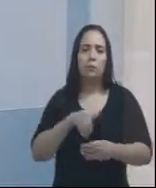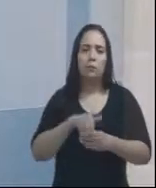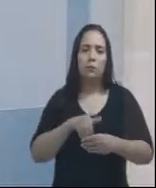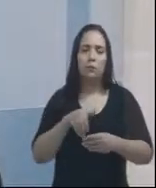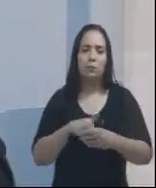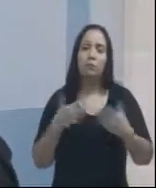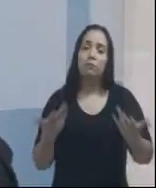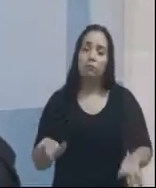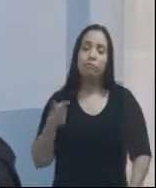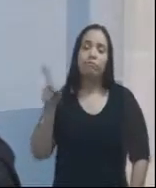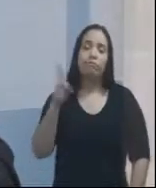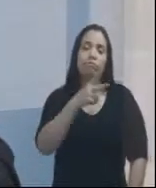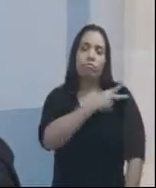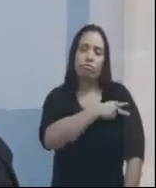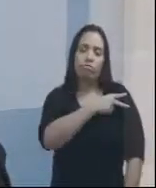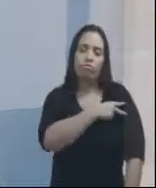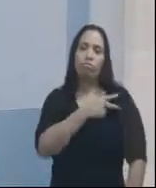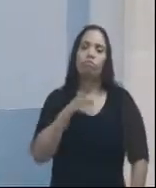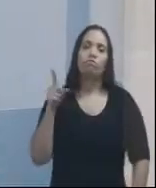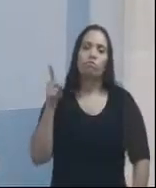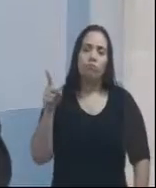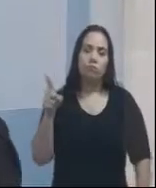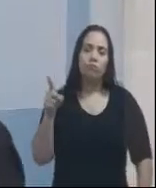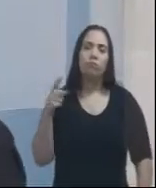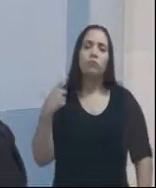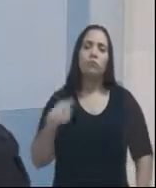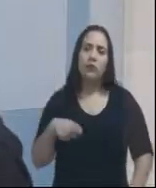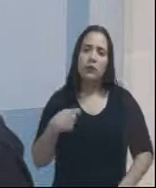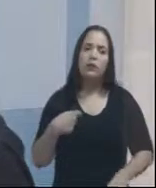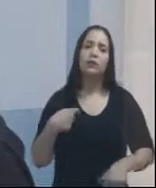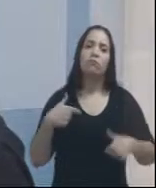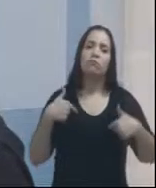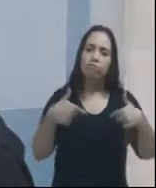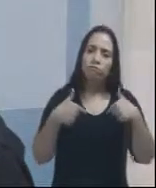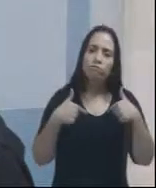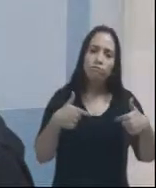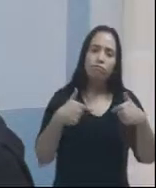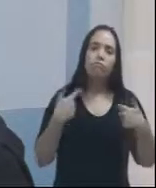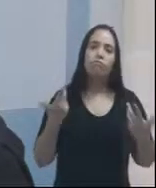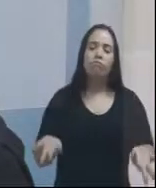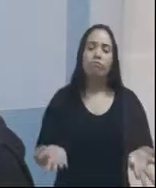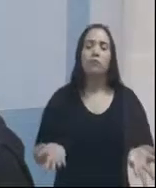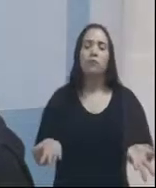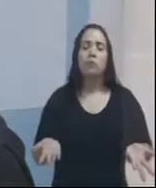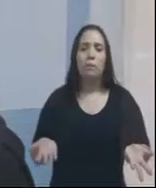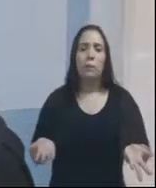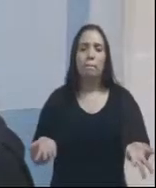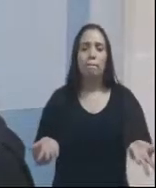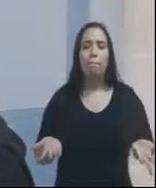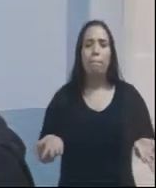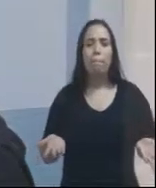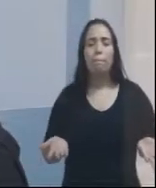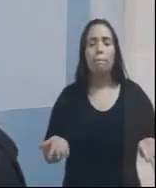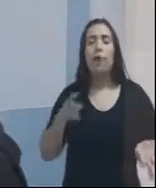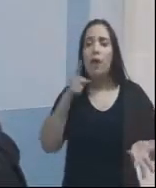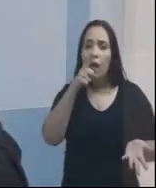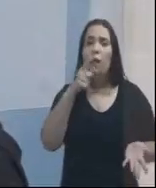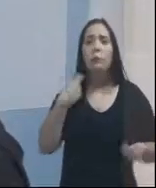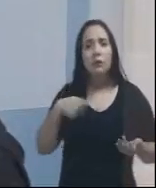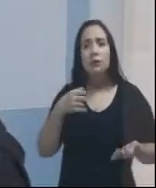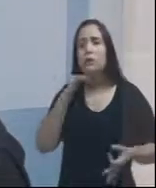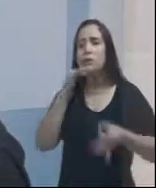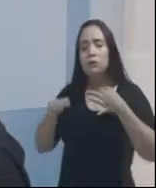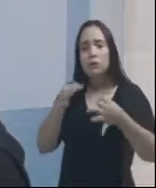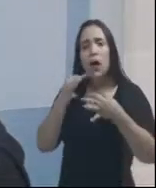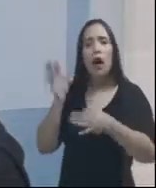Tá? Então, o capitão, ele tem que trazer a participação dele para o governo do Estado, ajudar o governo